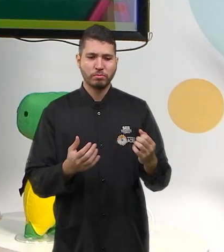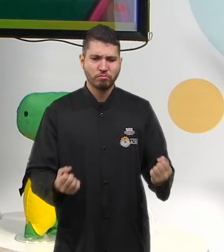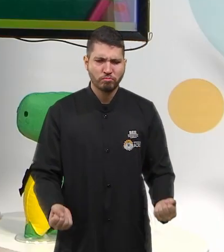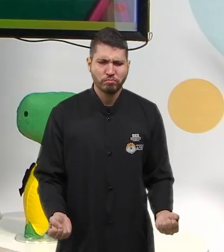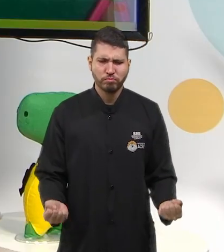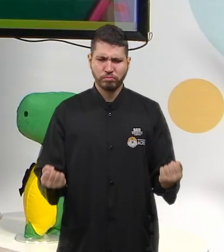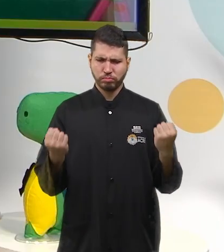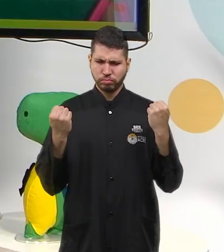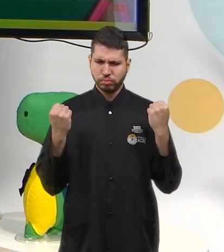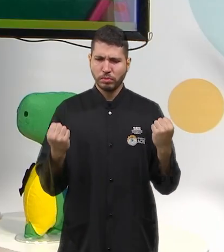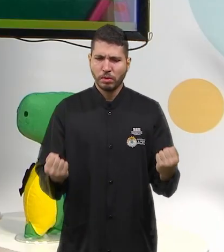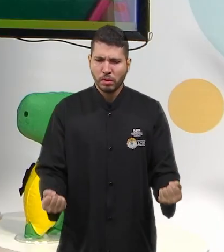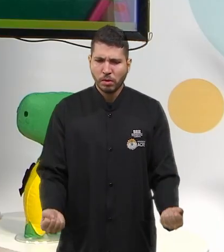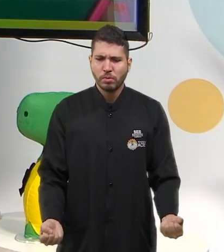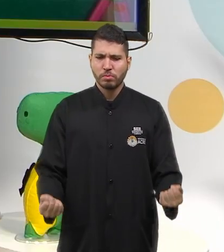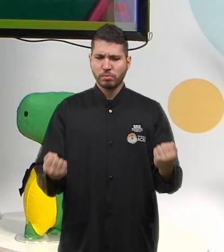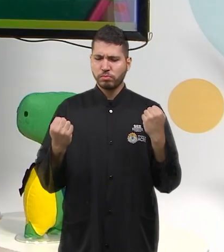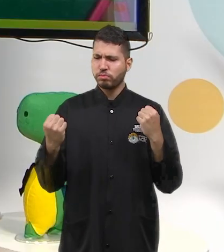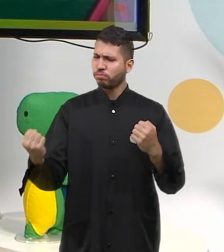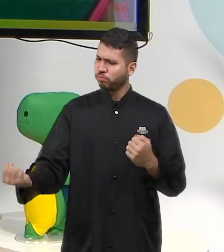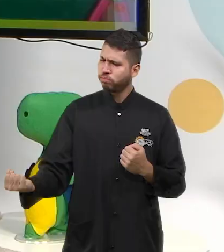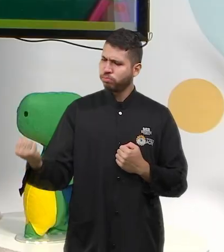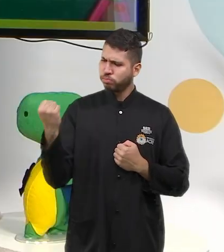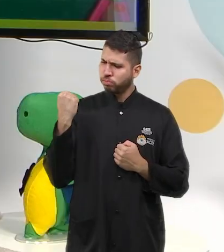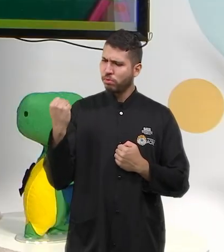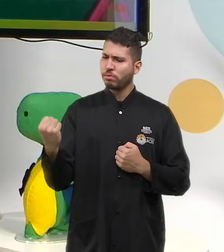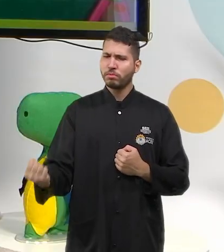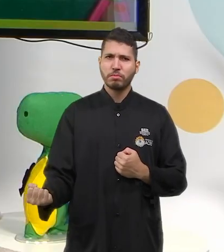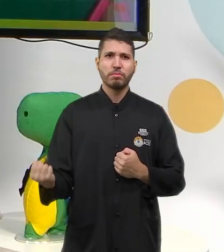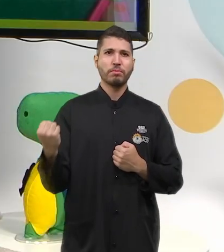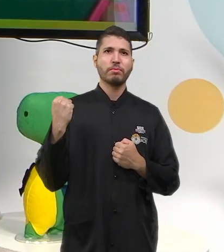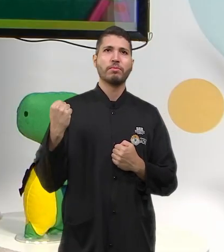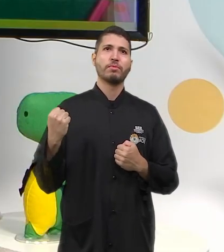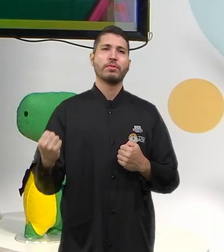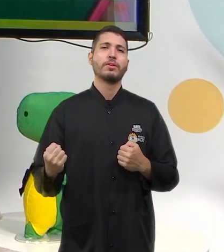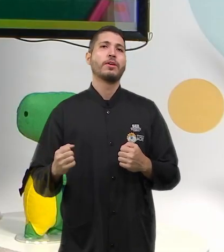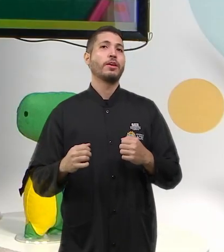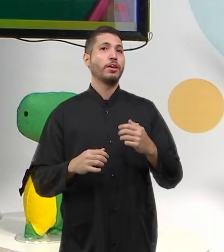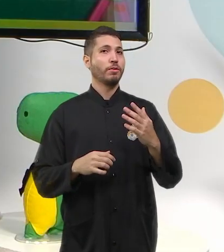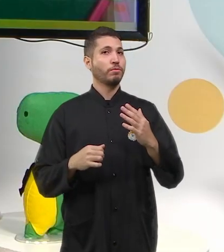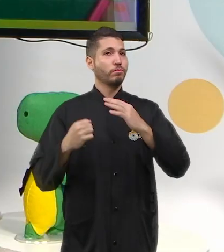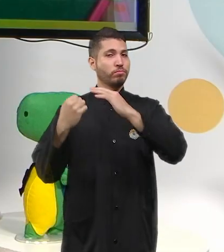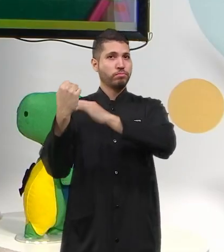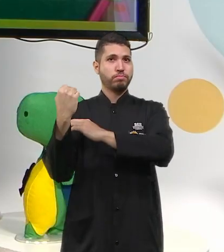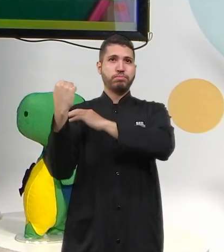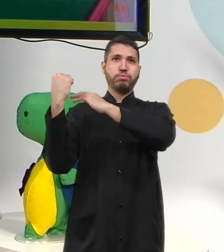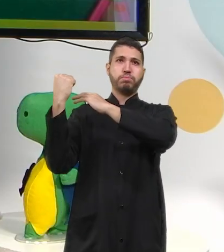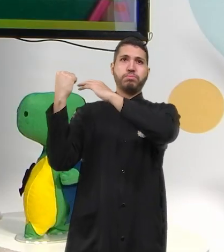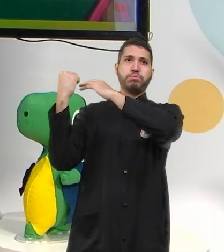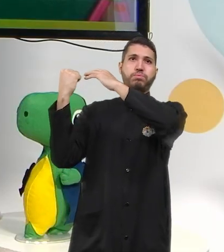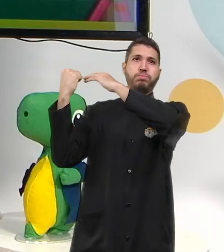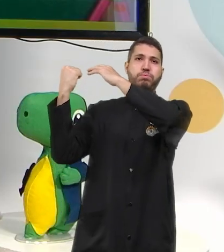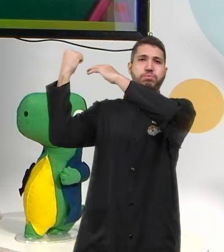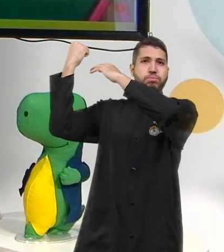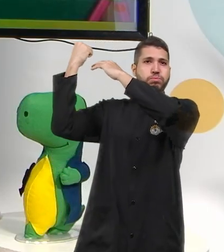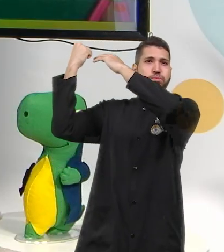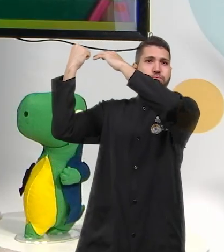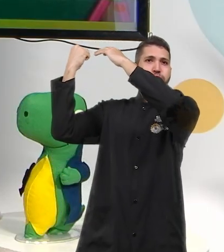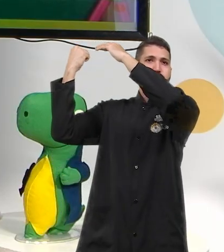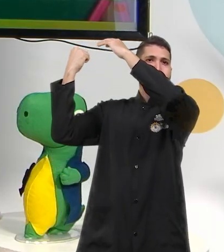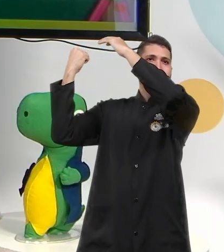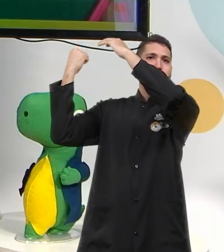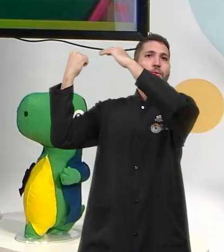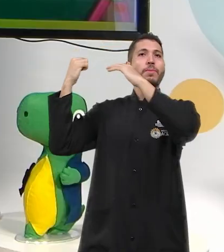a evolução, com esse treinamento, eu vou ficar mais forte. Basicamente isso. Se eu começar a treinar alongamento, se eu